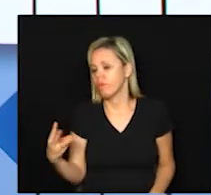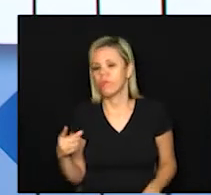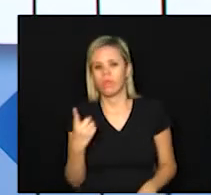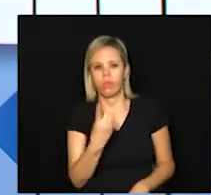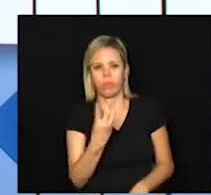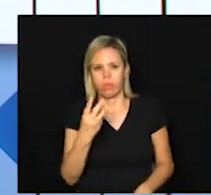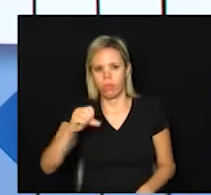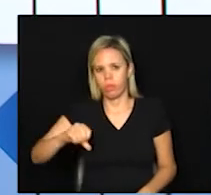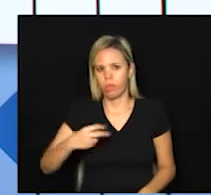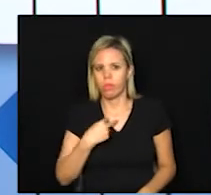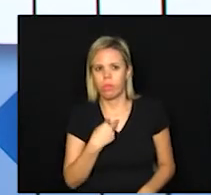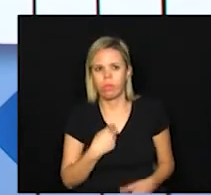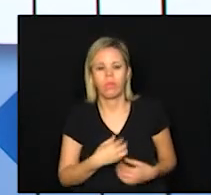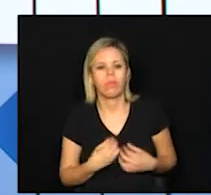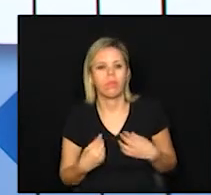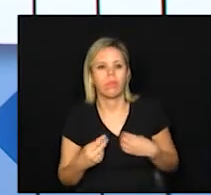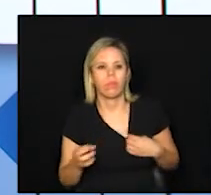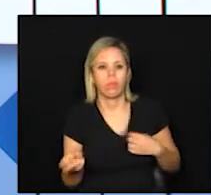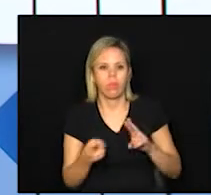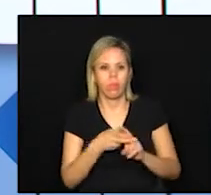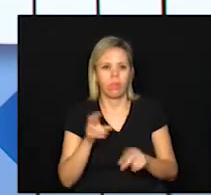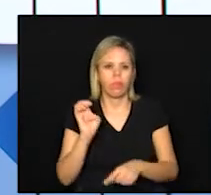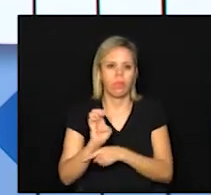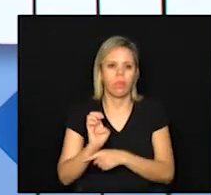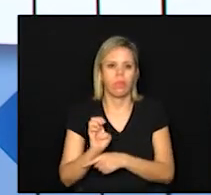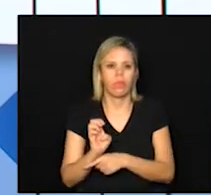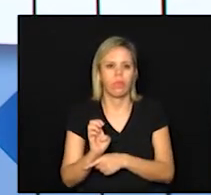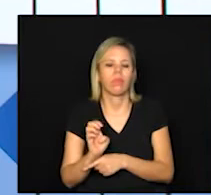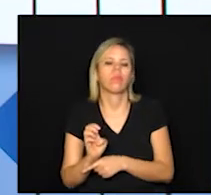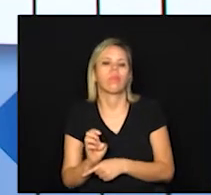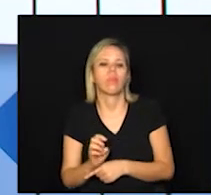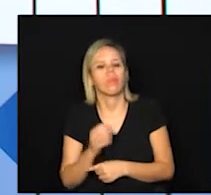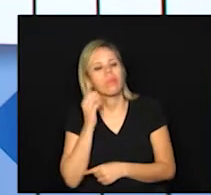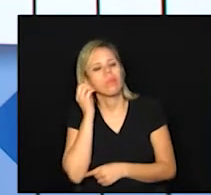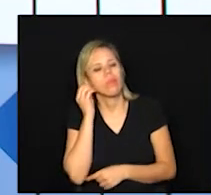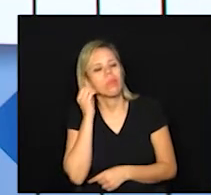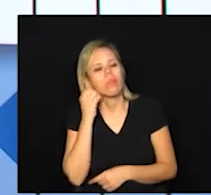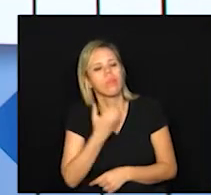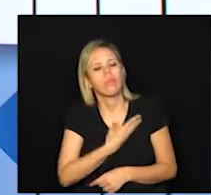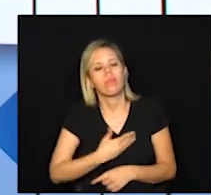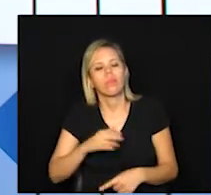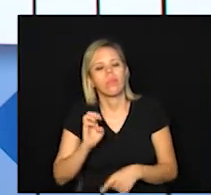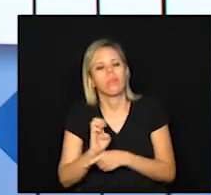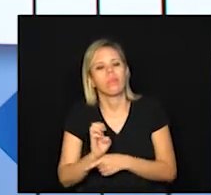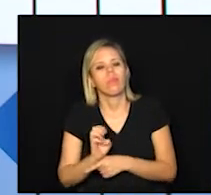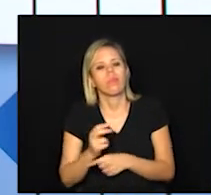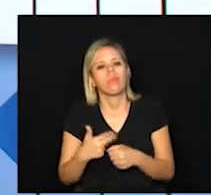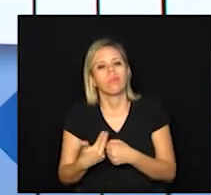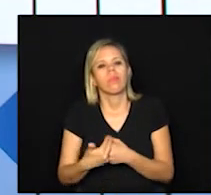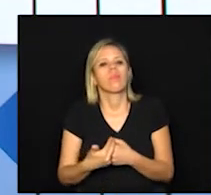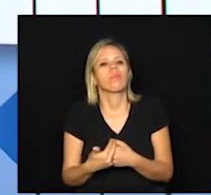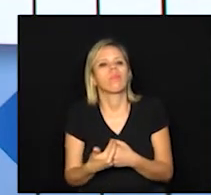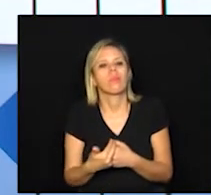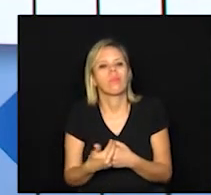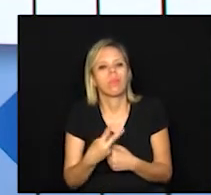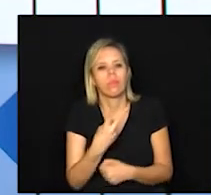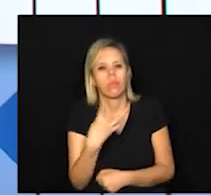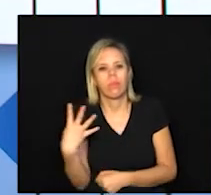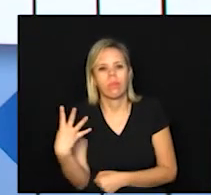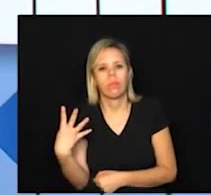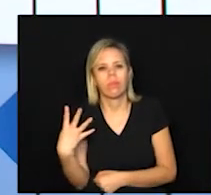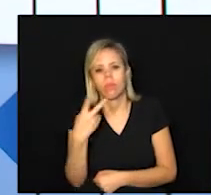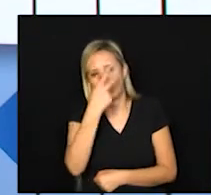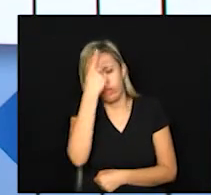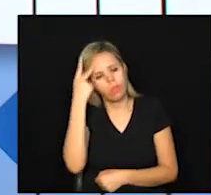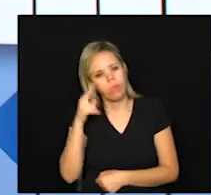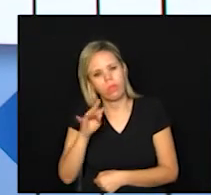139 ocupados, e no SUS estadual, que a gente tem a informação do governo do estado, na Unicamp, 24